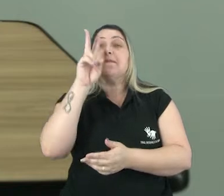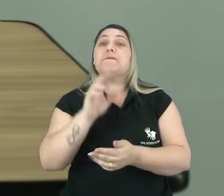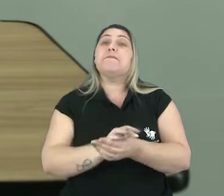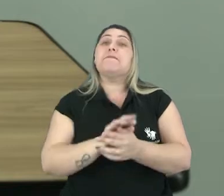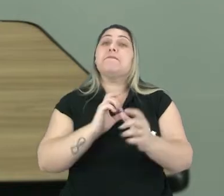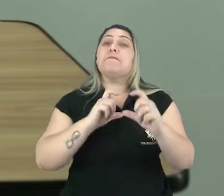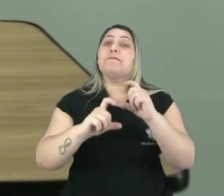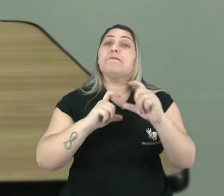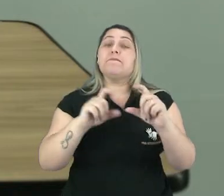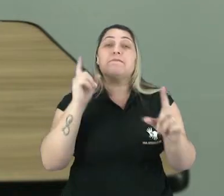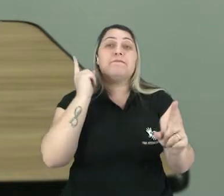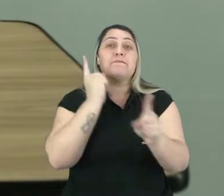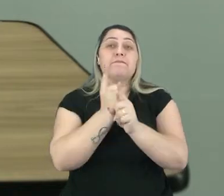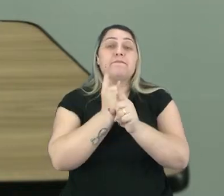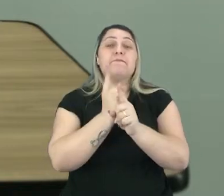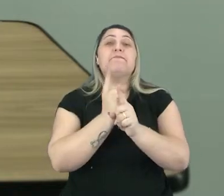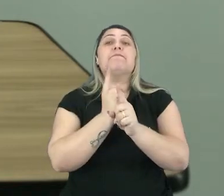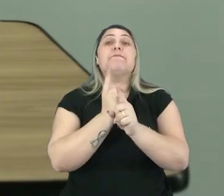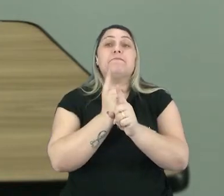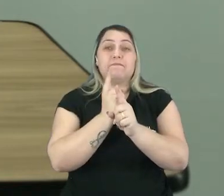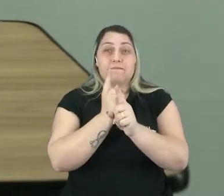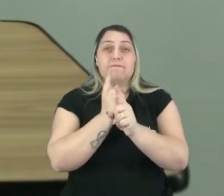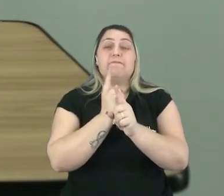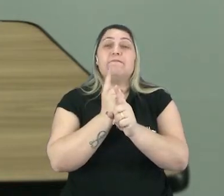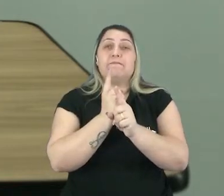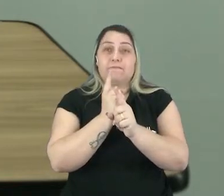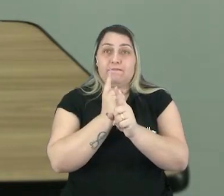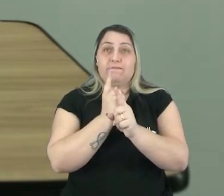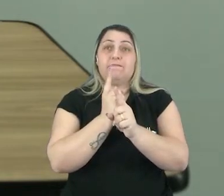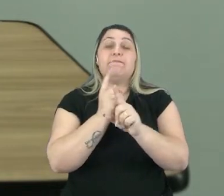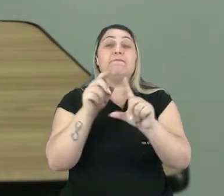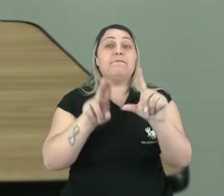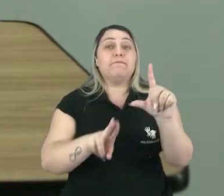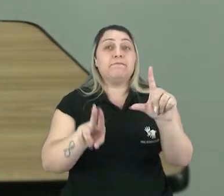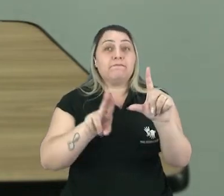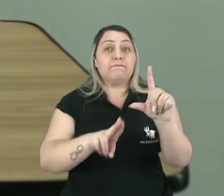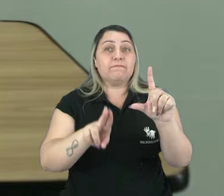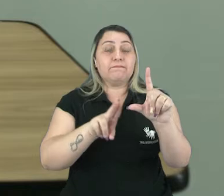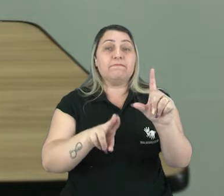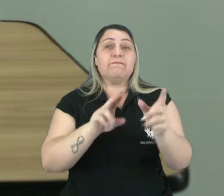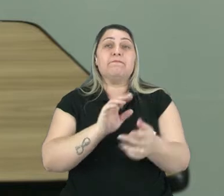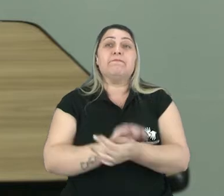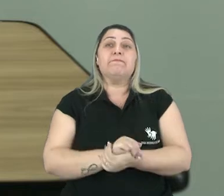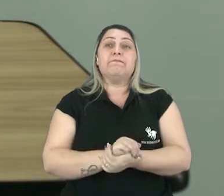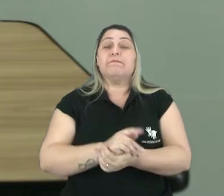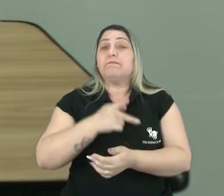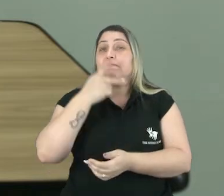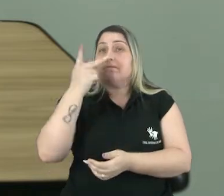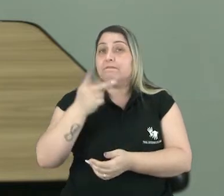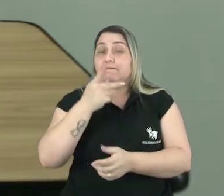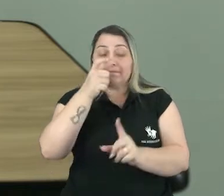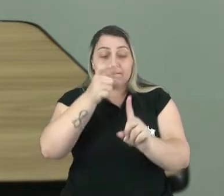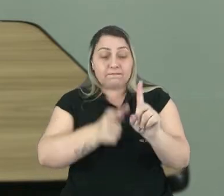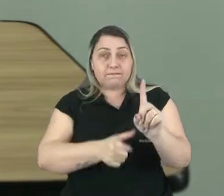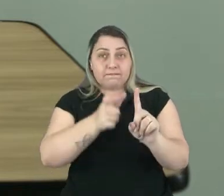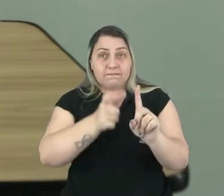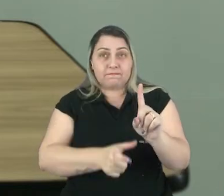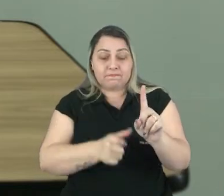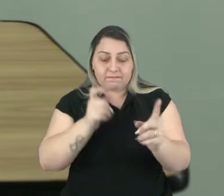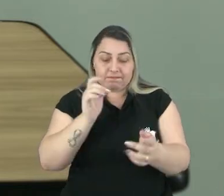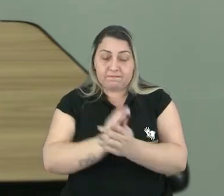quadrinhos, nós vamos encontrar o título, a legenda, a fala dos personagens, que vai vir